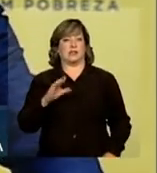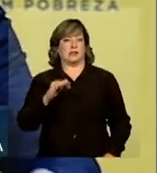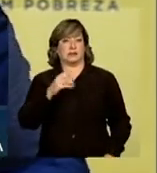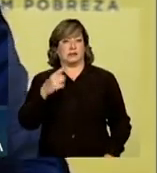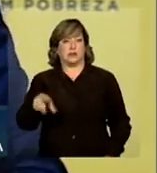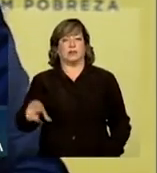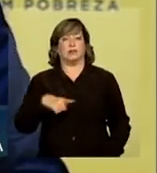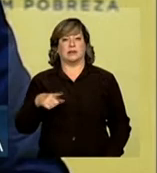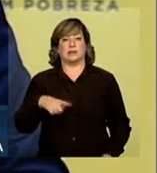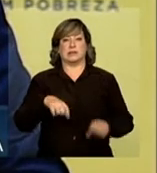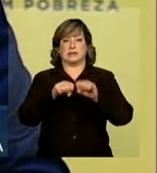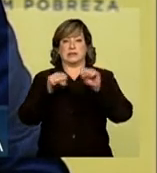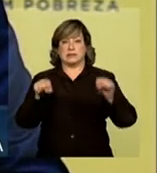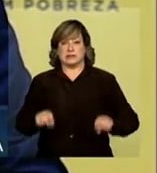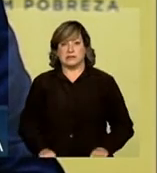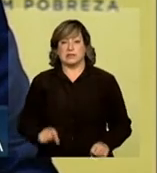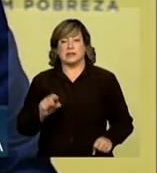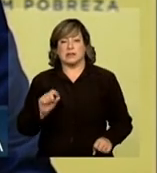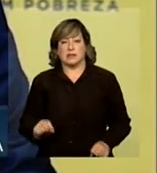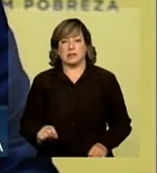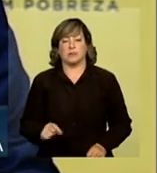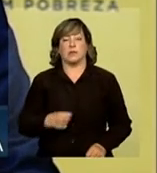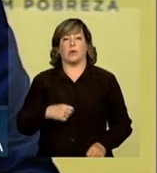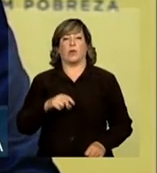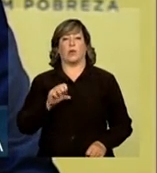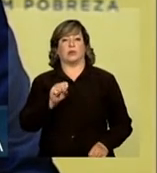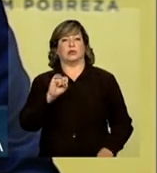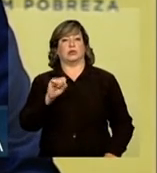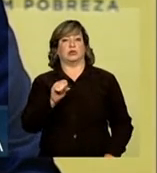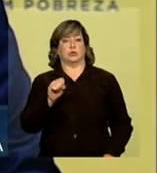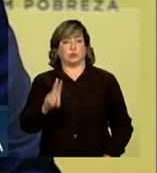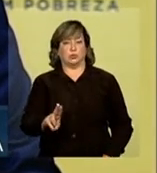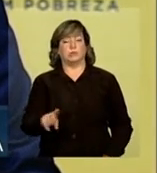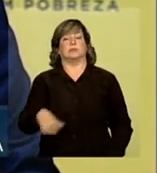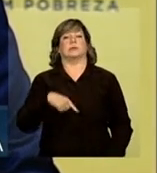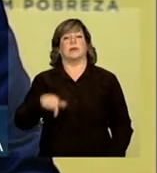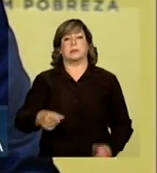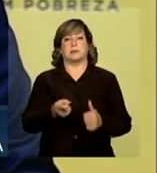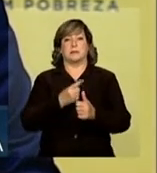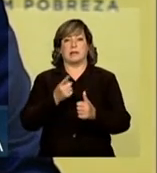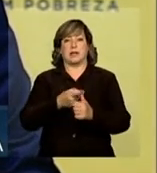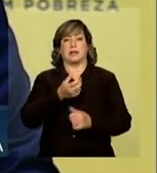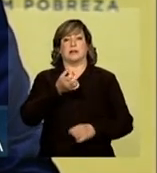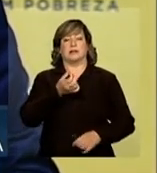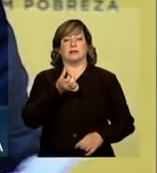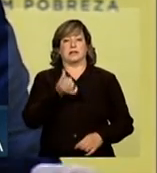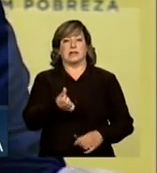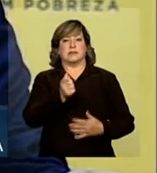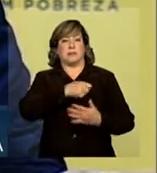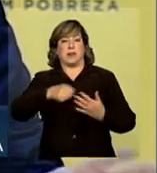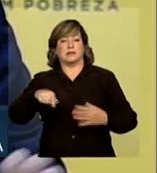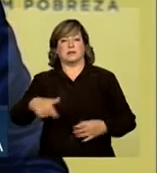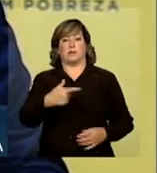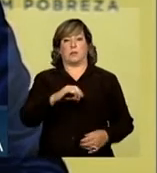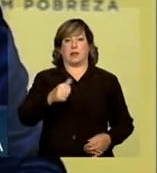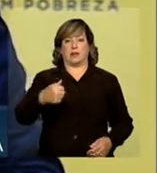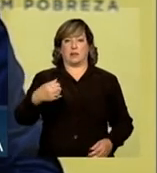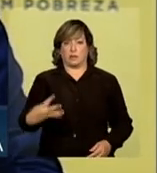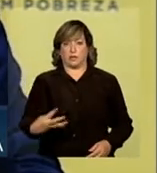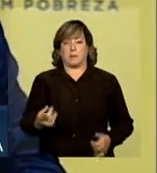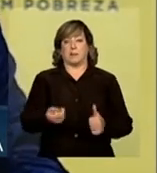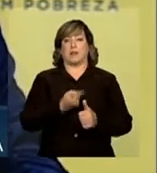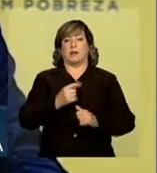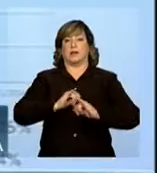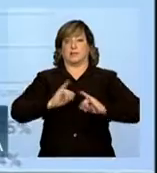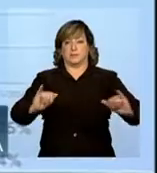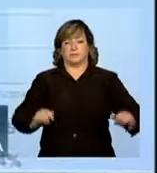do sistema de seleção unificada que é o Sisu neste primeiro semestre de 2014 a nossa primeira